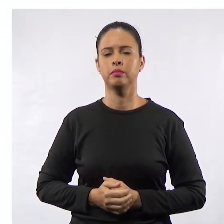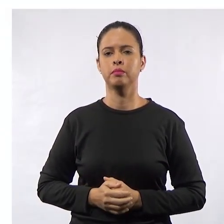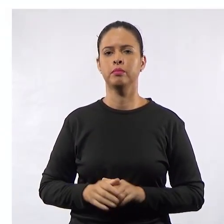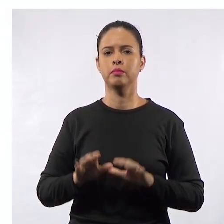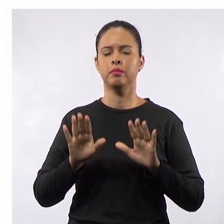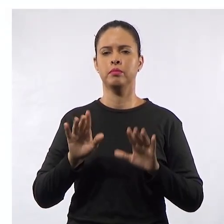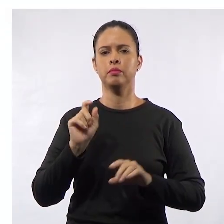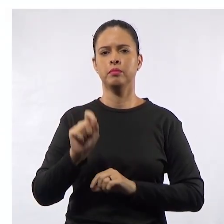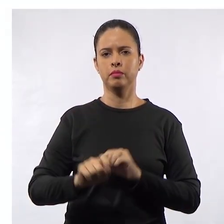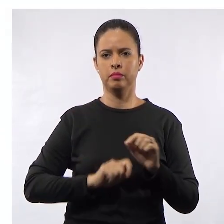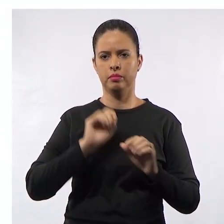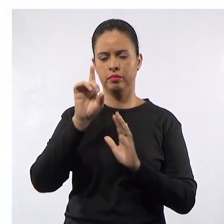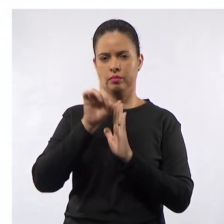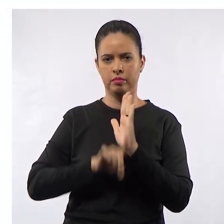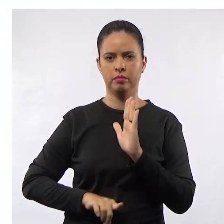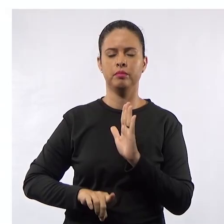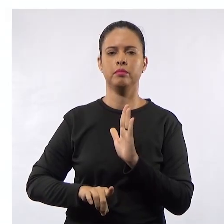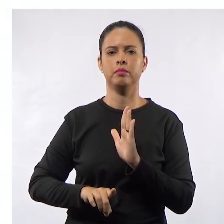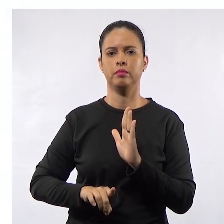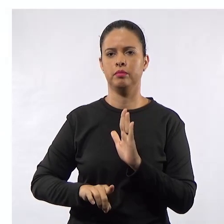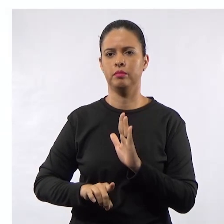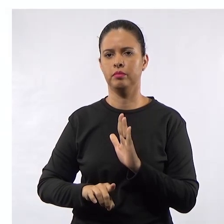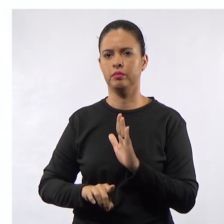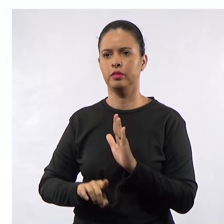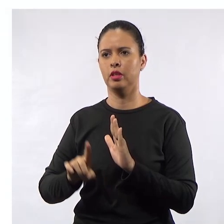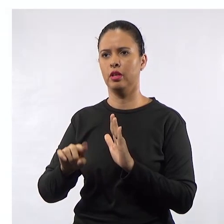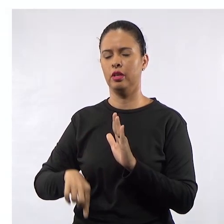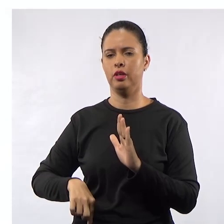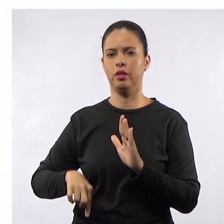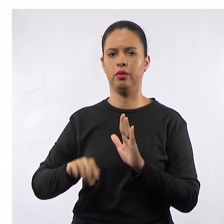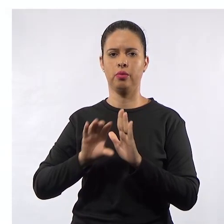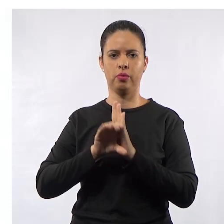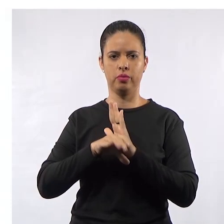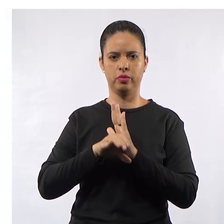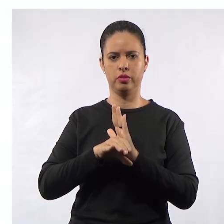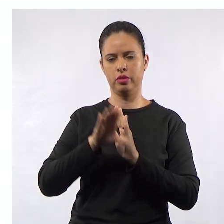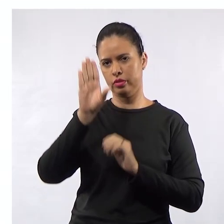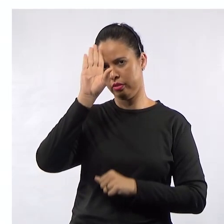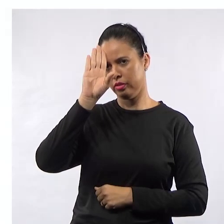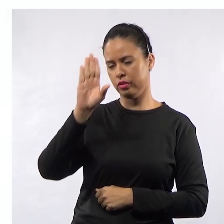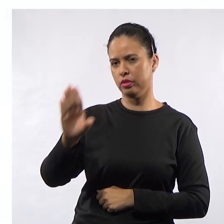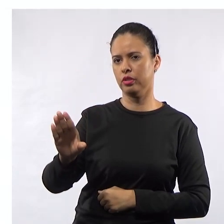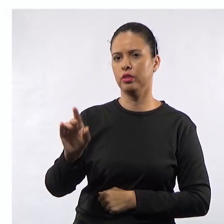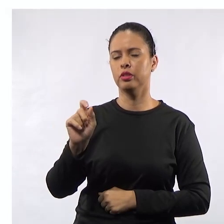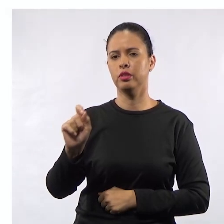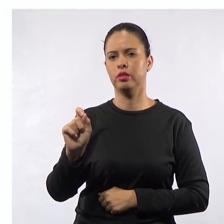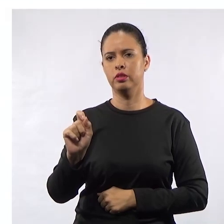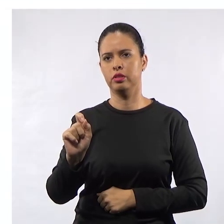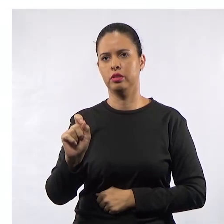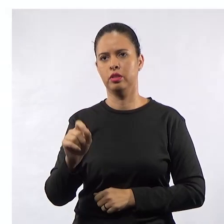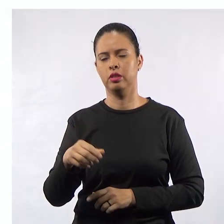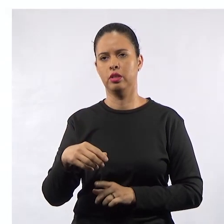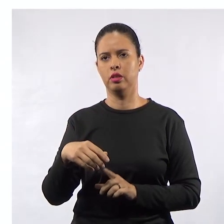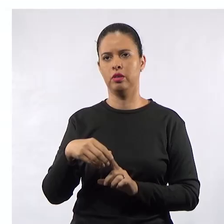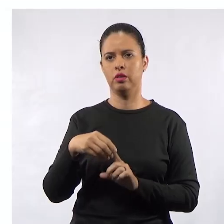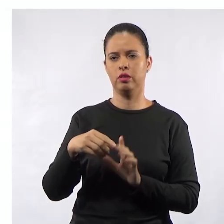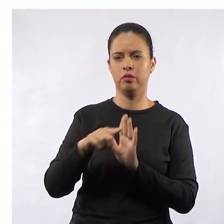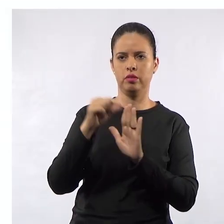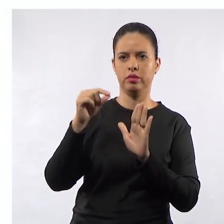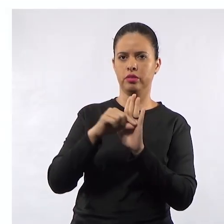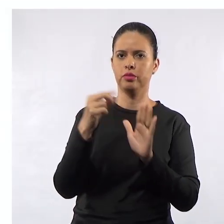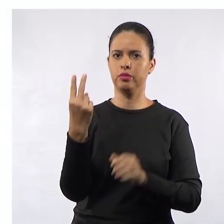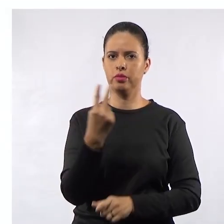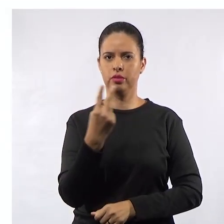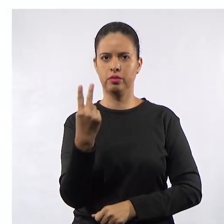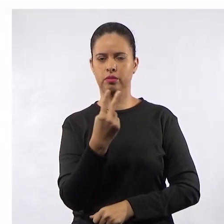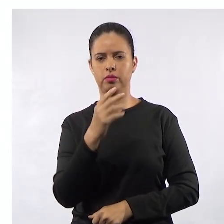Mas o que é o direito do consumidor, tá? O conceito ele está direto, de cara especificado, estampado no